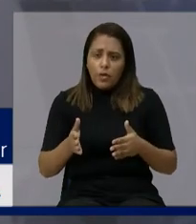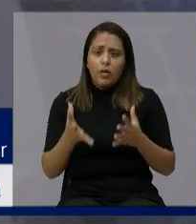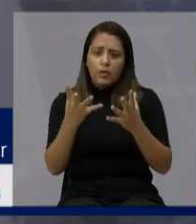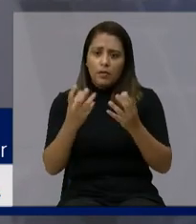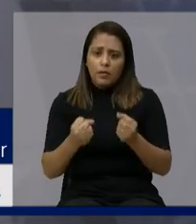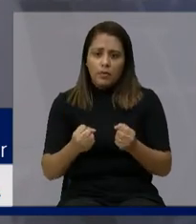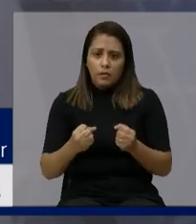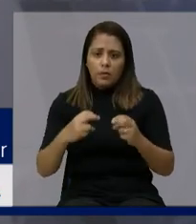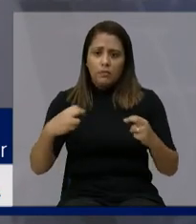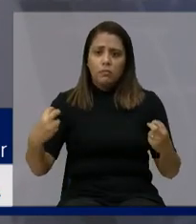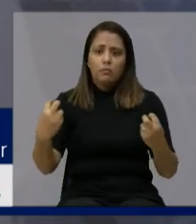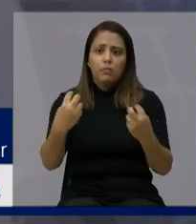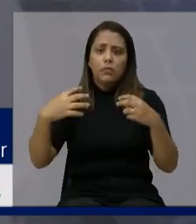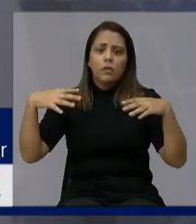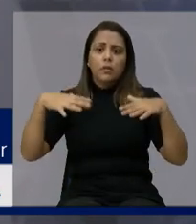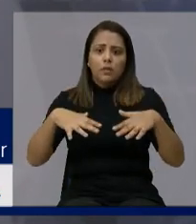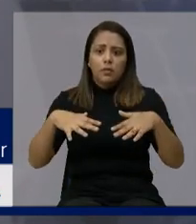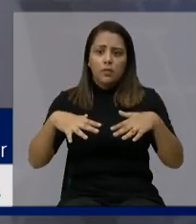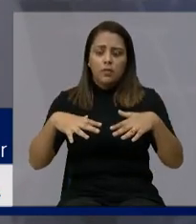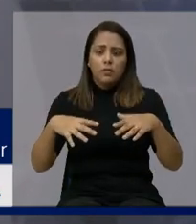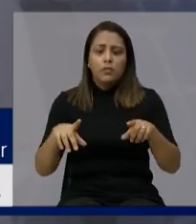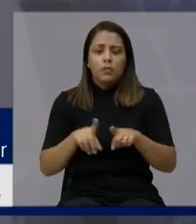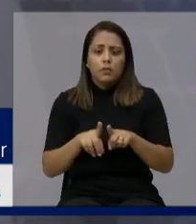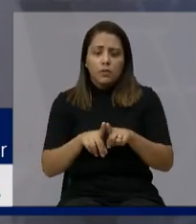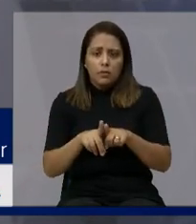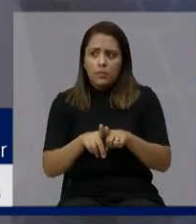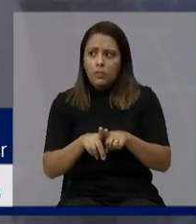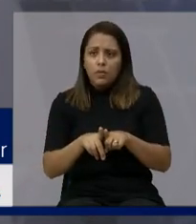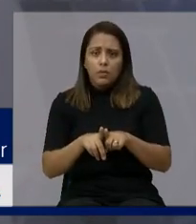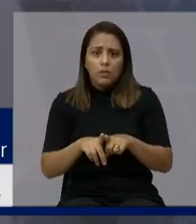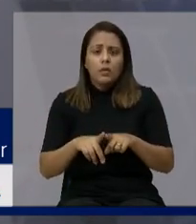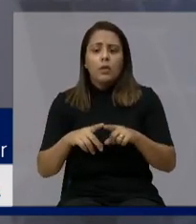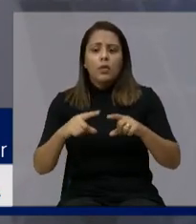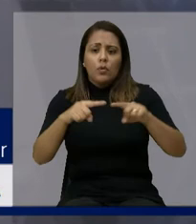ao Sindicato dos Servidores Públicos Municipais,